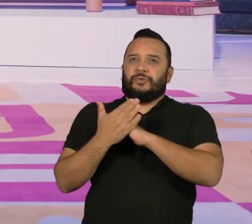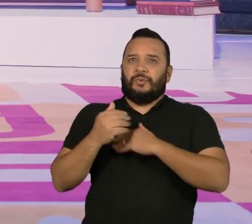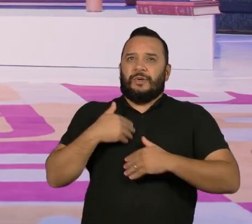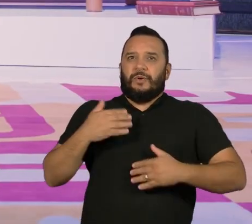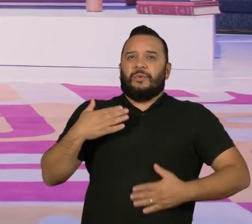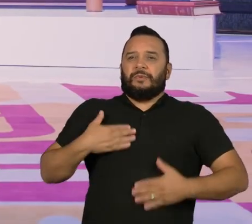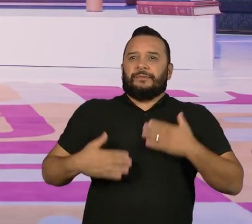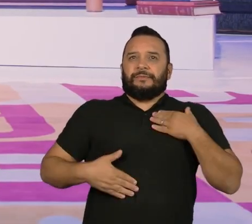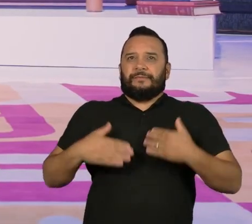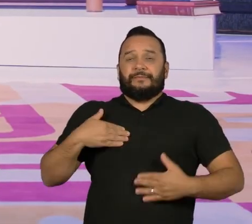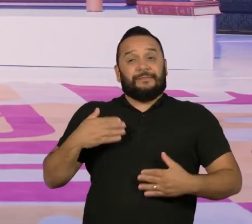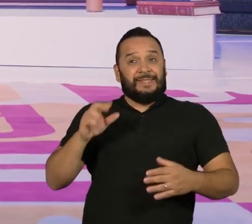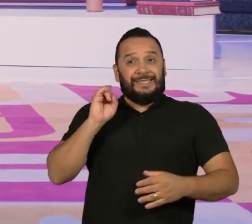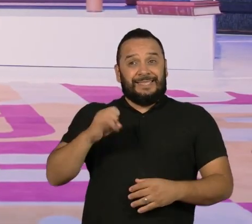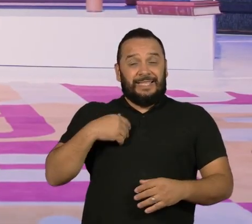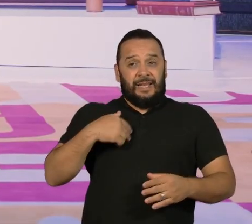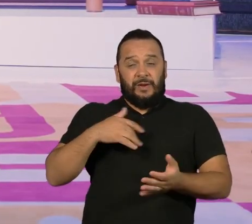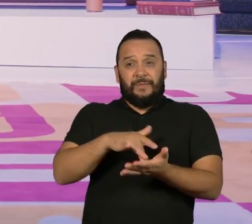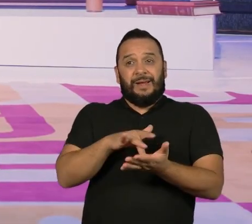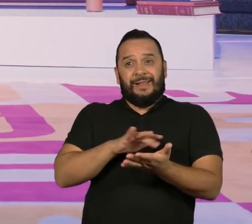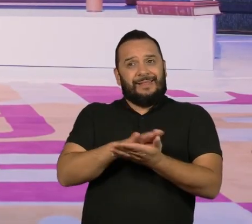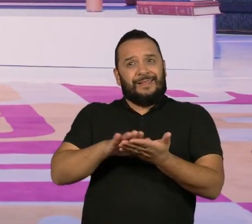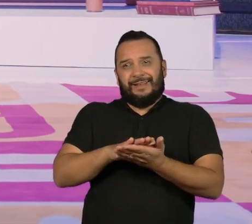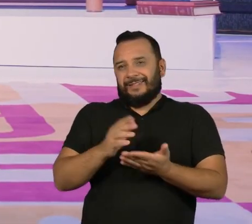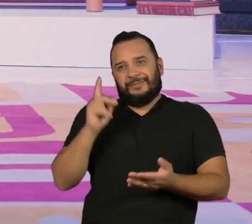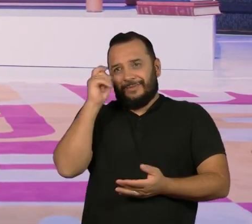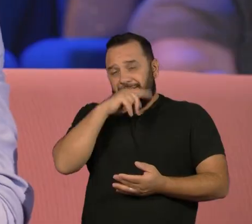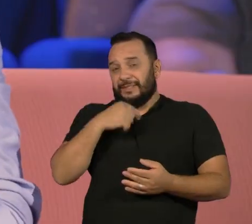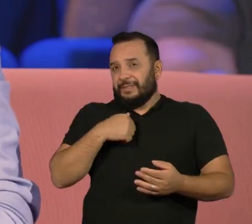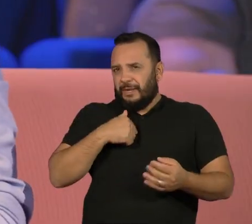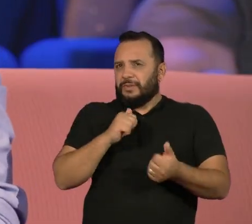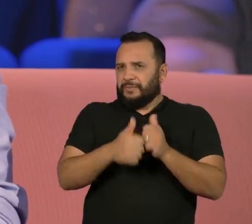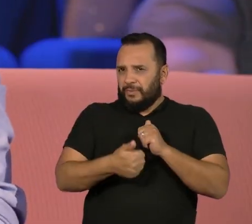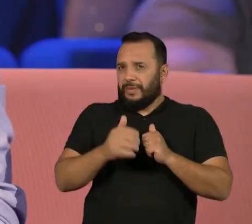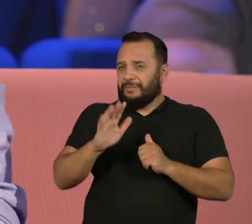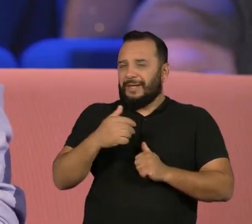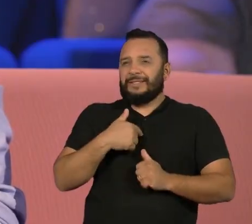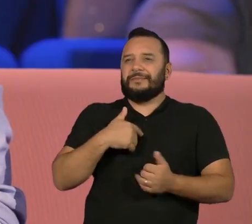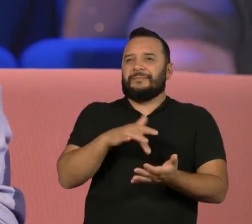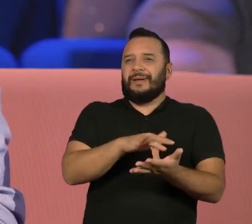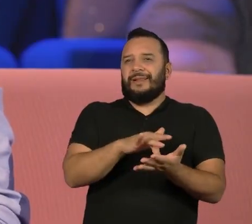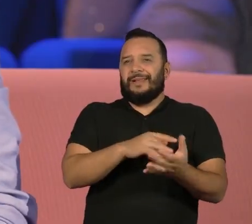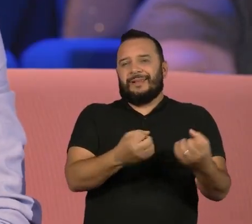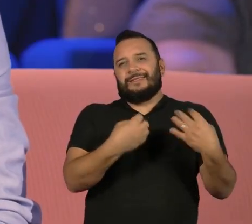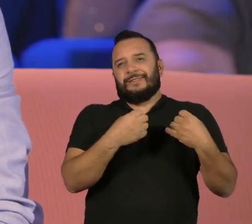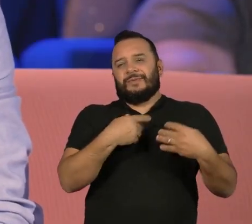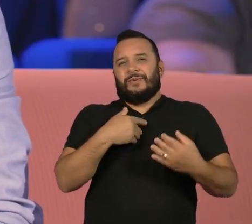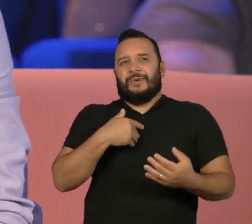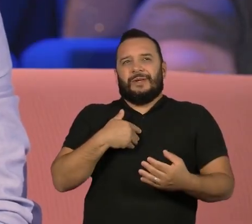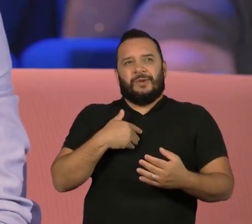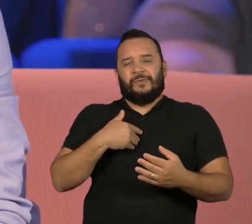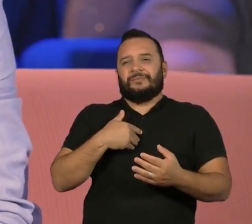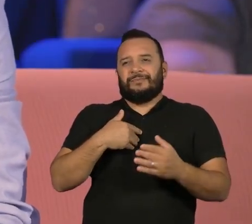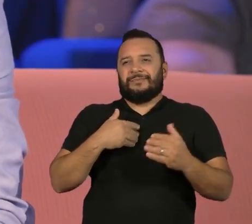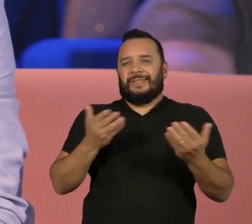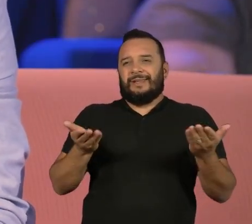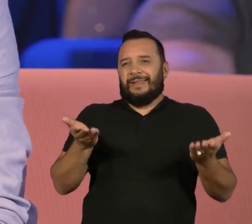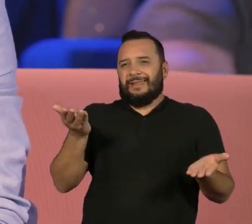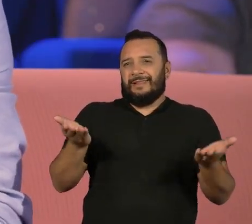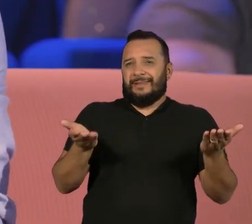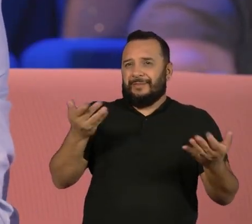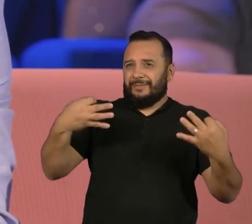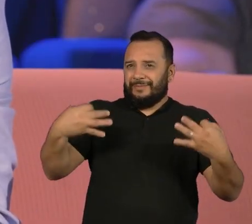eu acho que se eu não tivesse feito balé, eu sempre fui do esporte, mas o balé me deu eixo, né? Me deu equilíbrio. E aí é isso, aí